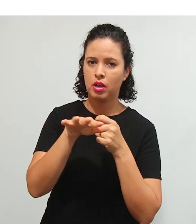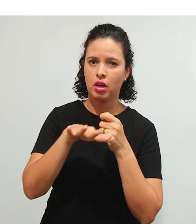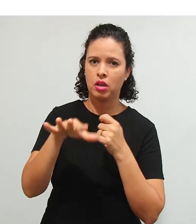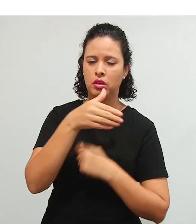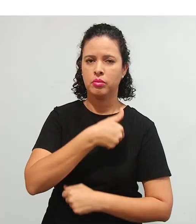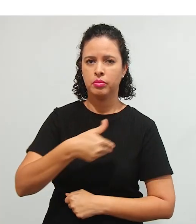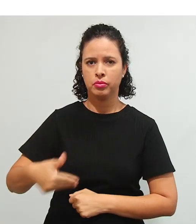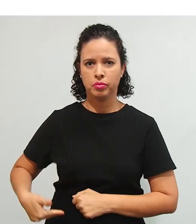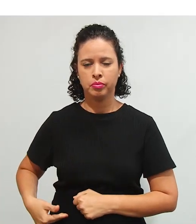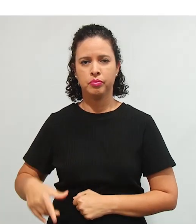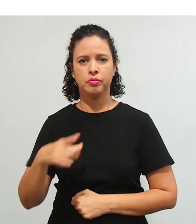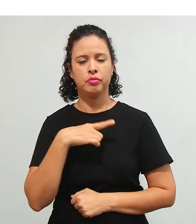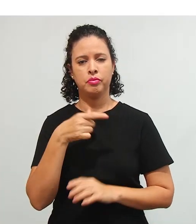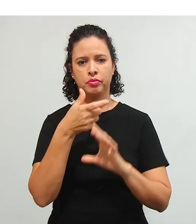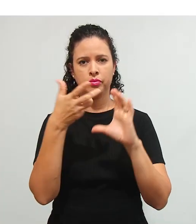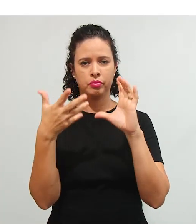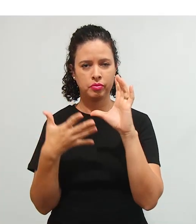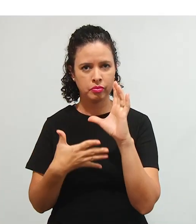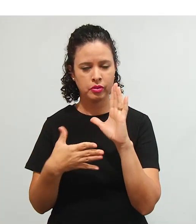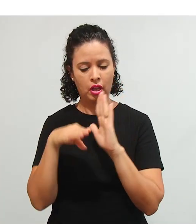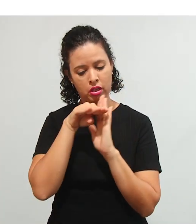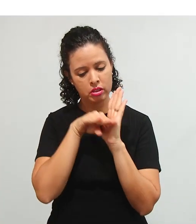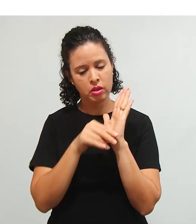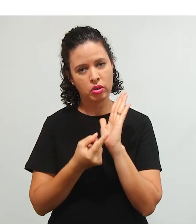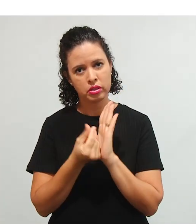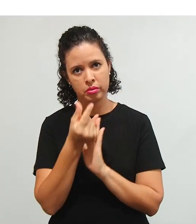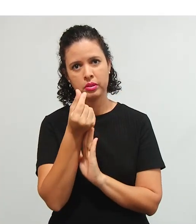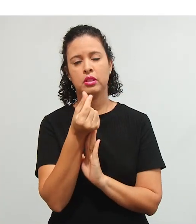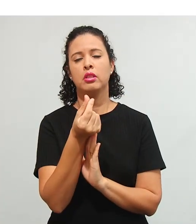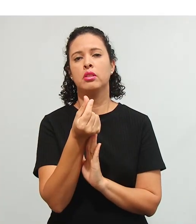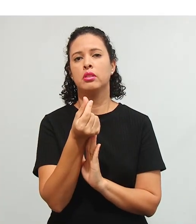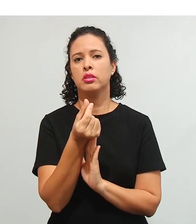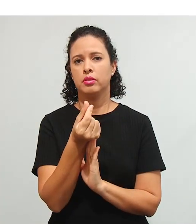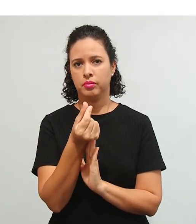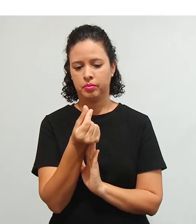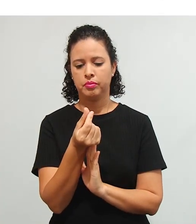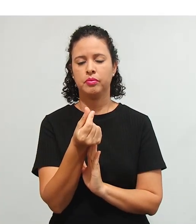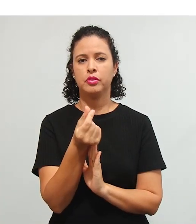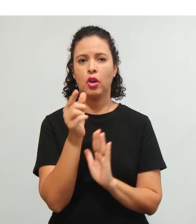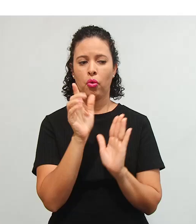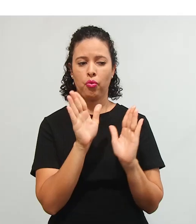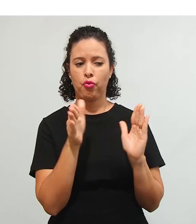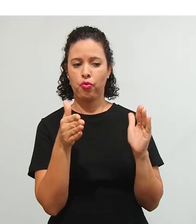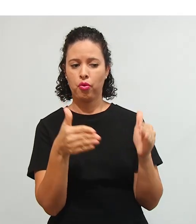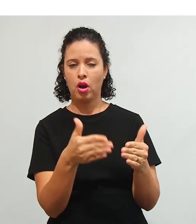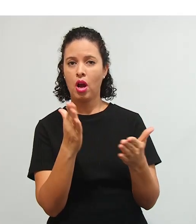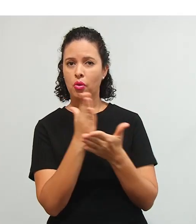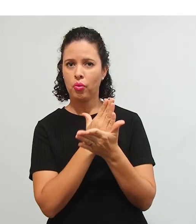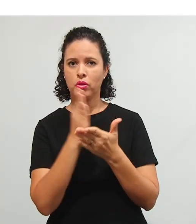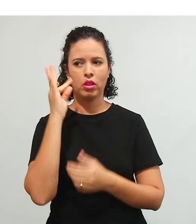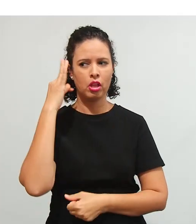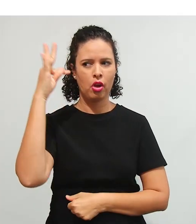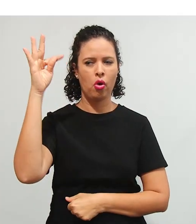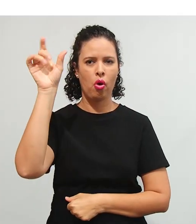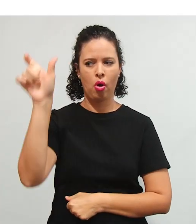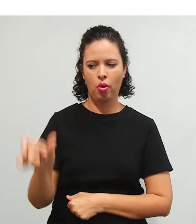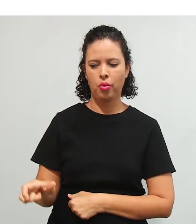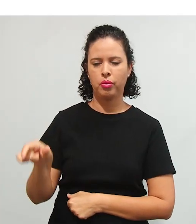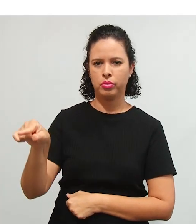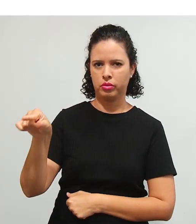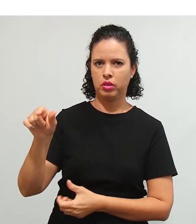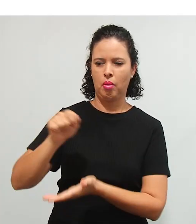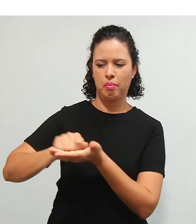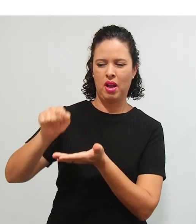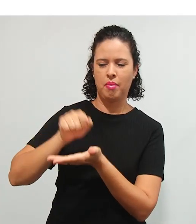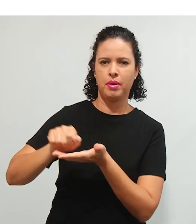Então, nós temos classificação da receita orçamentária conforme alguns teóricos. Temos